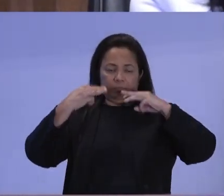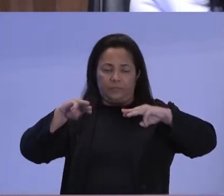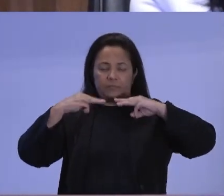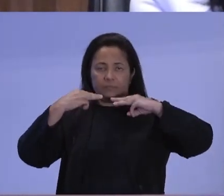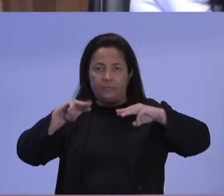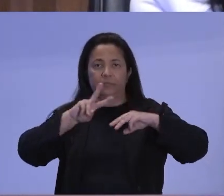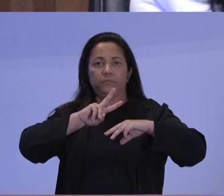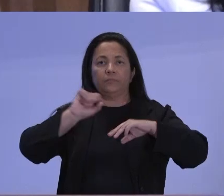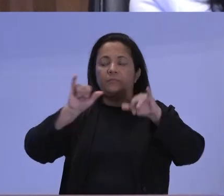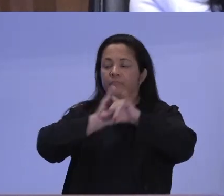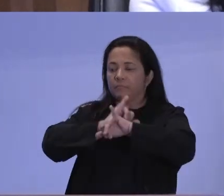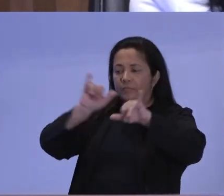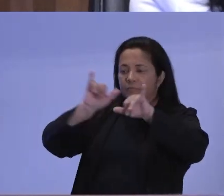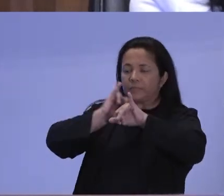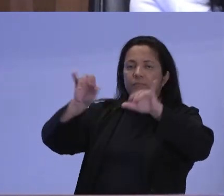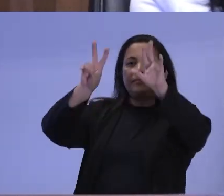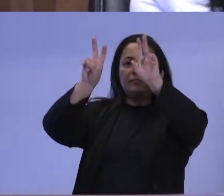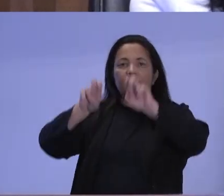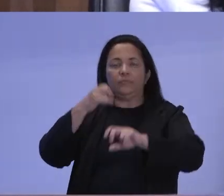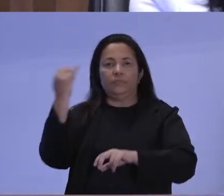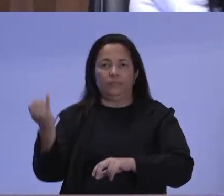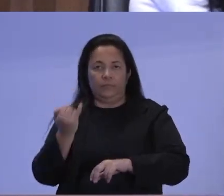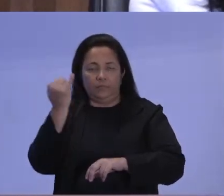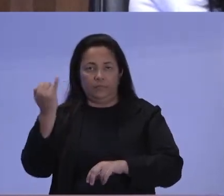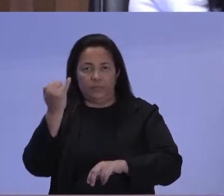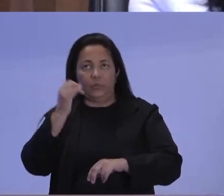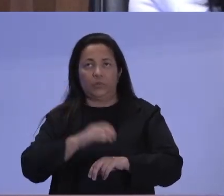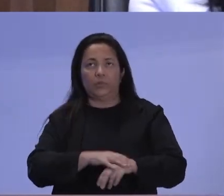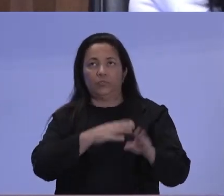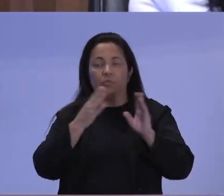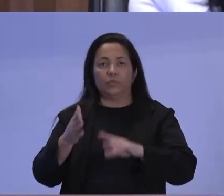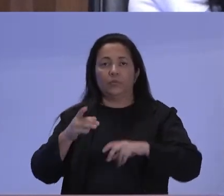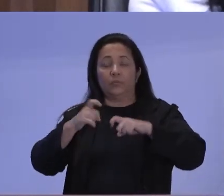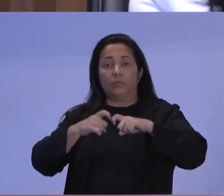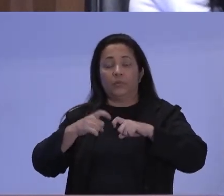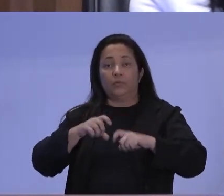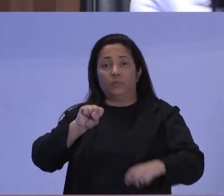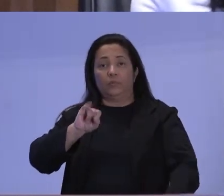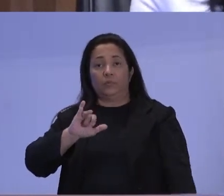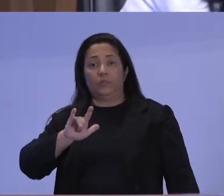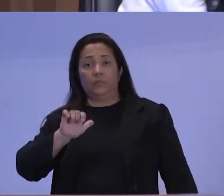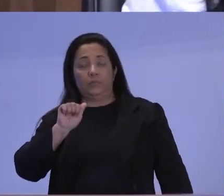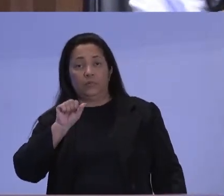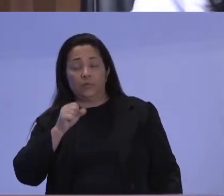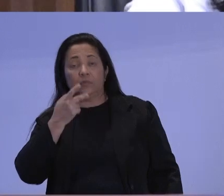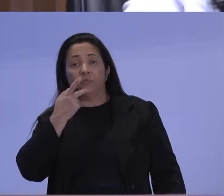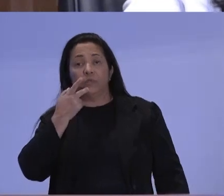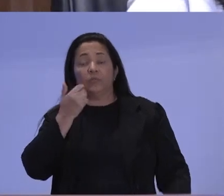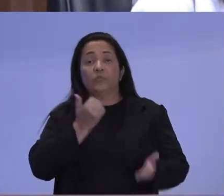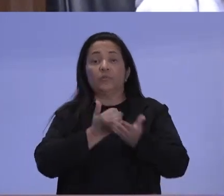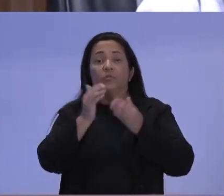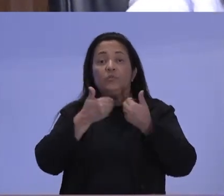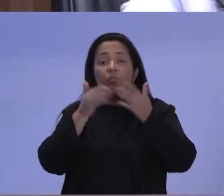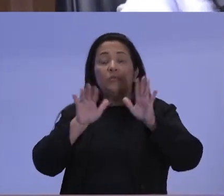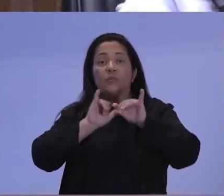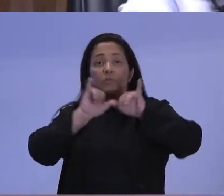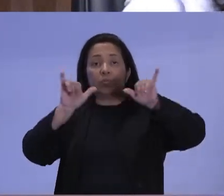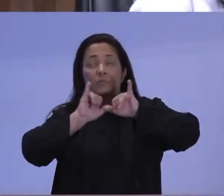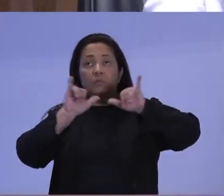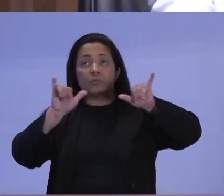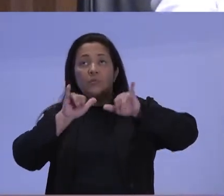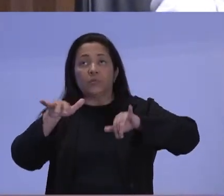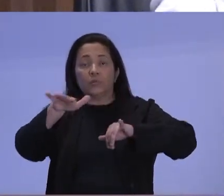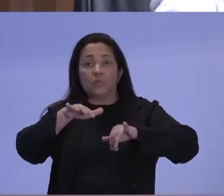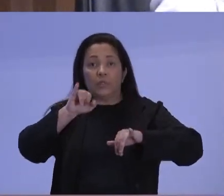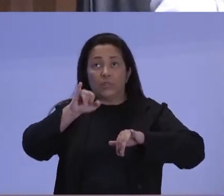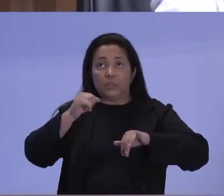nos diagnósticos, né? Na ampliação do diagnóstico. Como acho que o doutor Ciro que citou, quando você começa uma campanha, um trabalho específico numa região, você tem um aumento